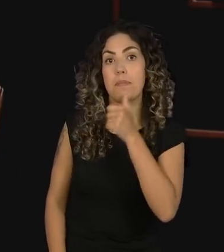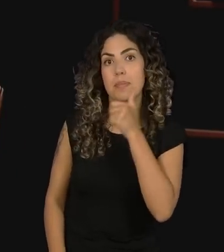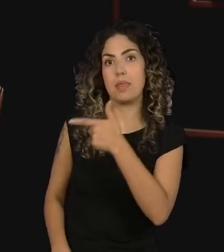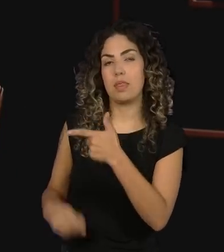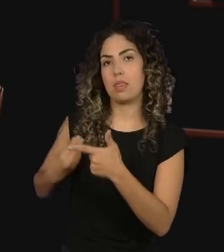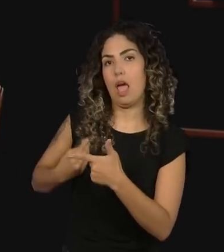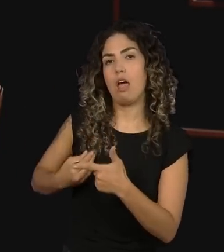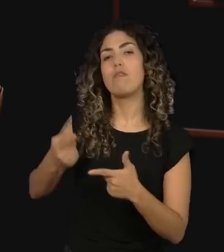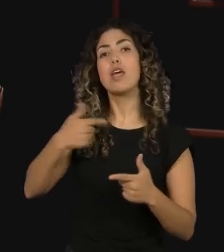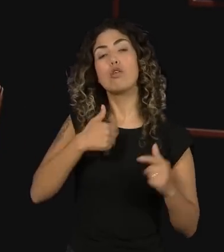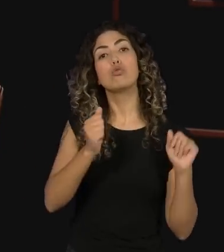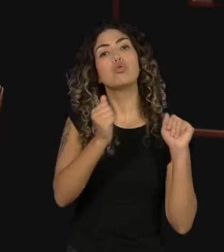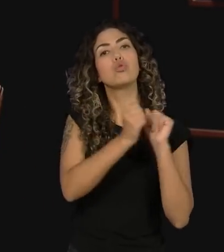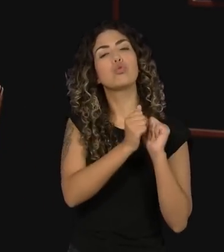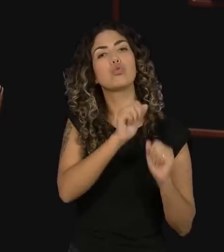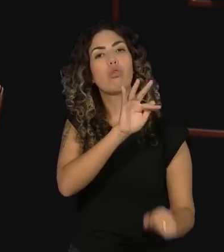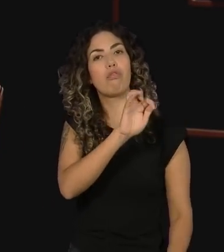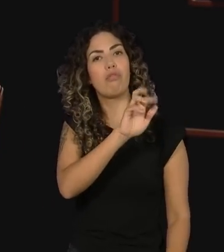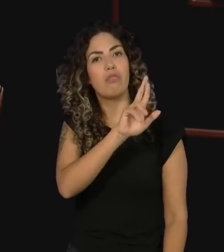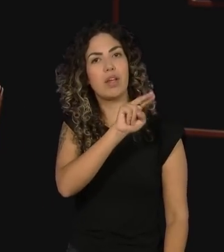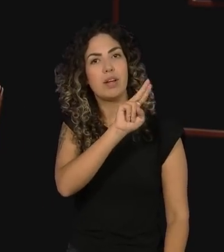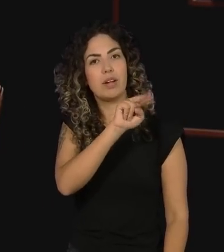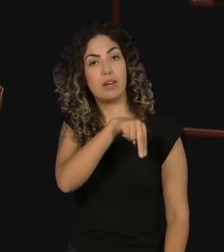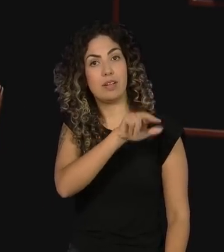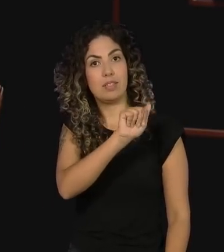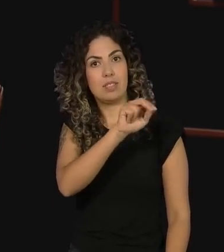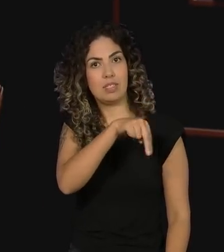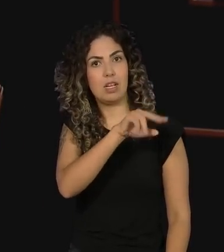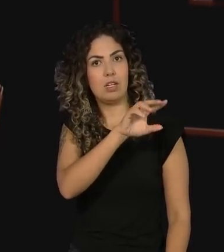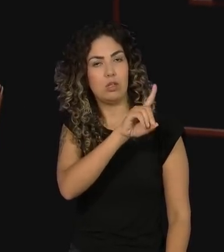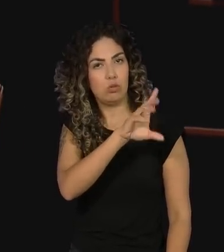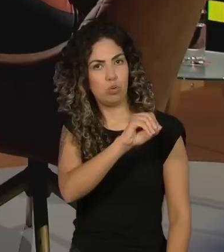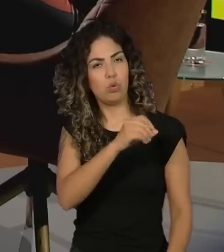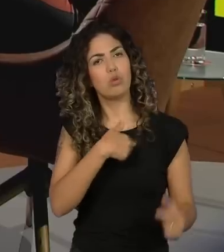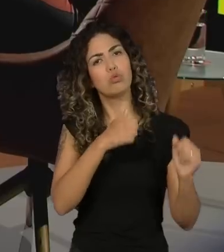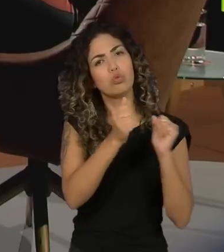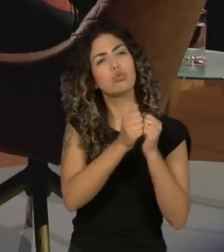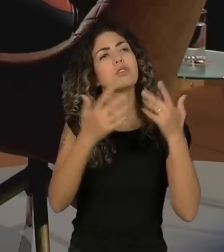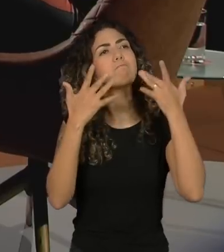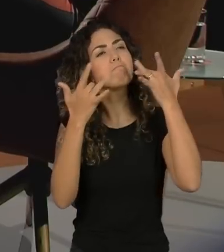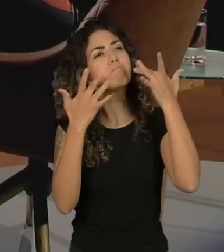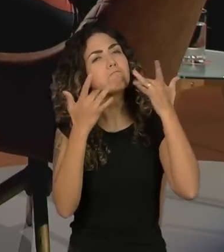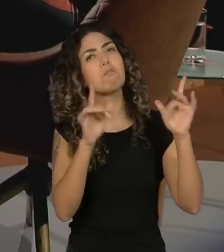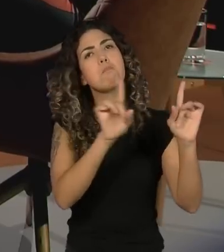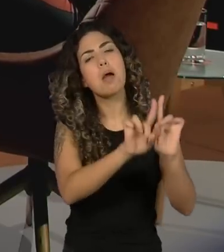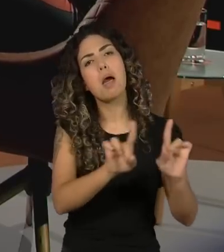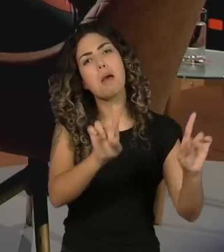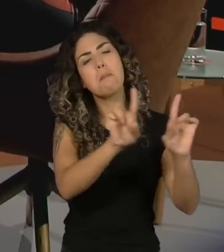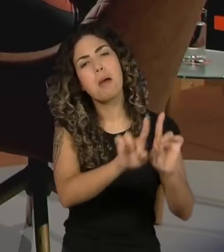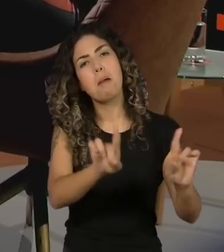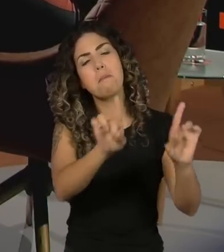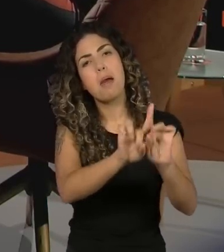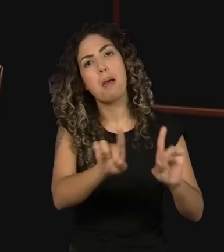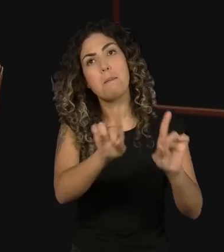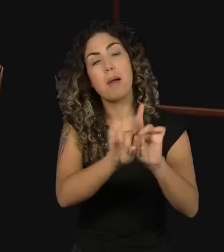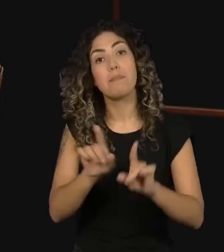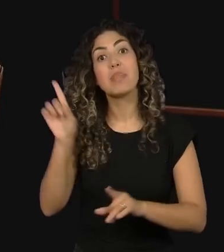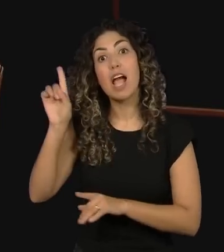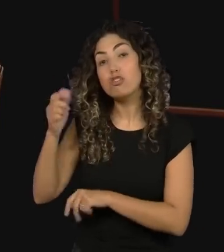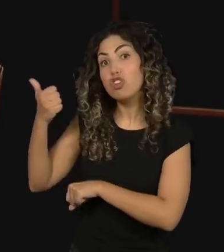contracenando com Fernanda Montenegro, com Beth Goulart, que tem, enfim... Tato Gabus Mendes, o elenco